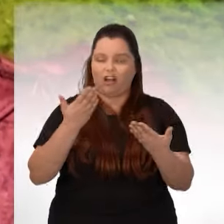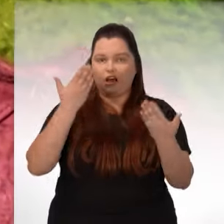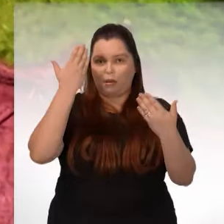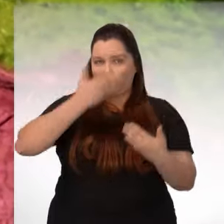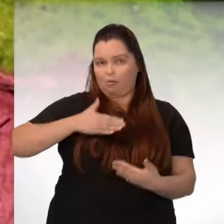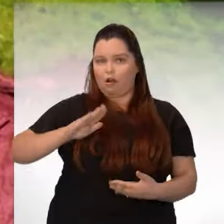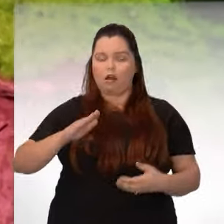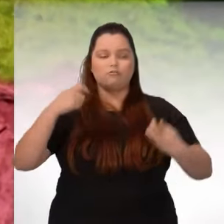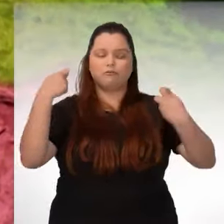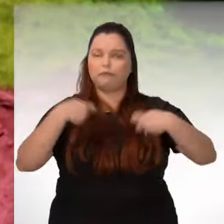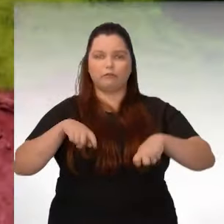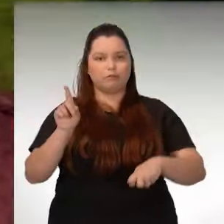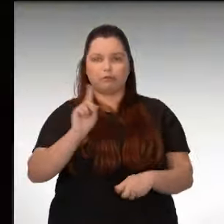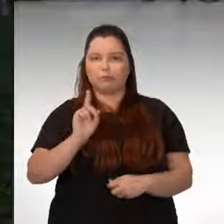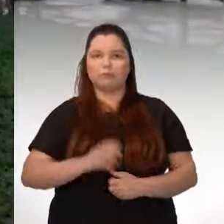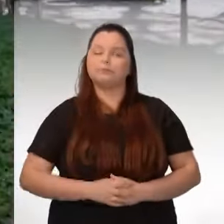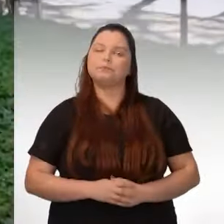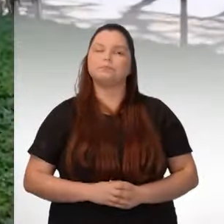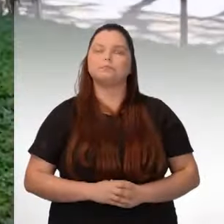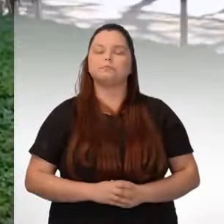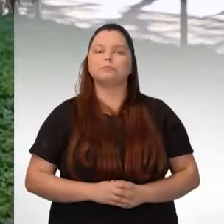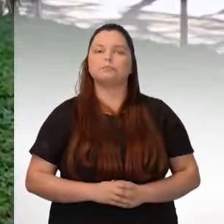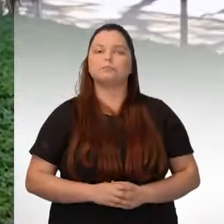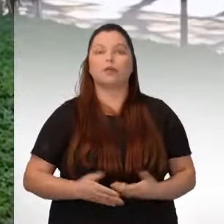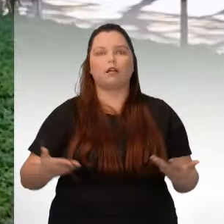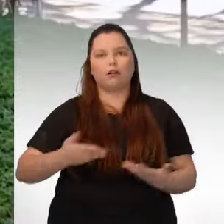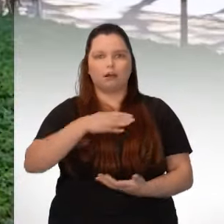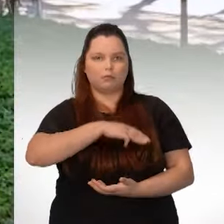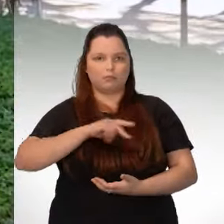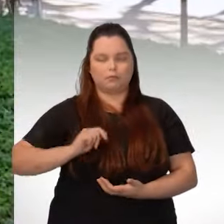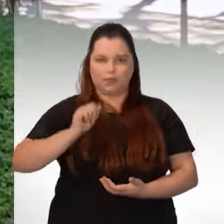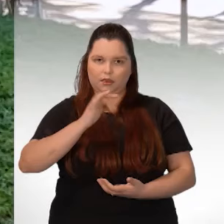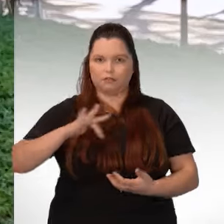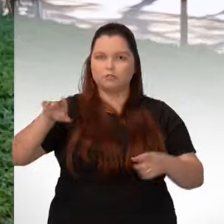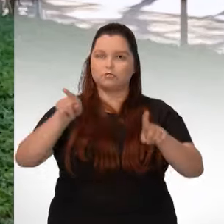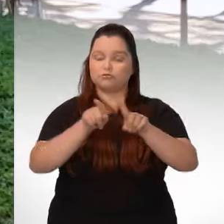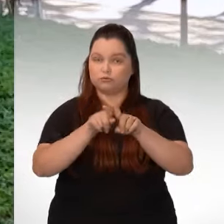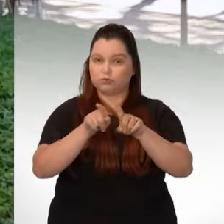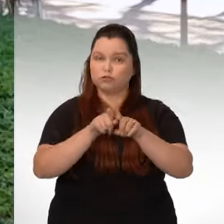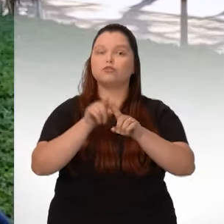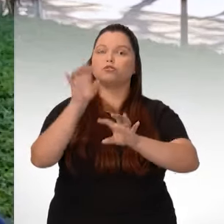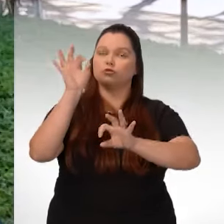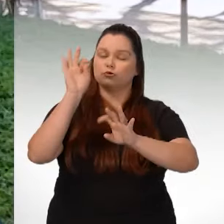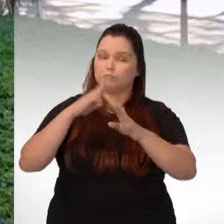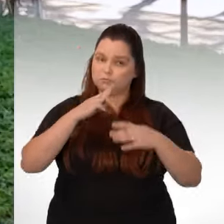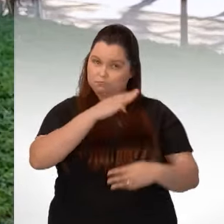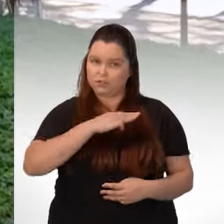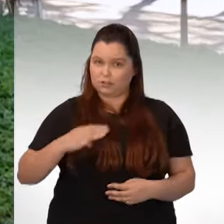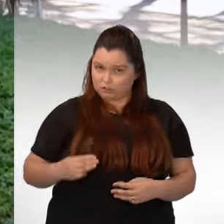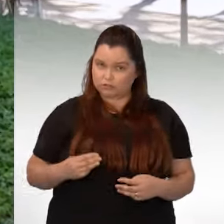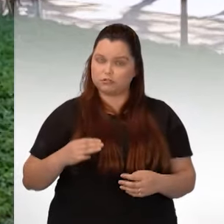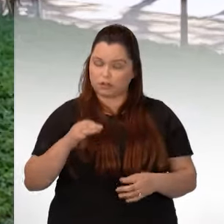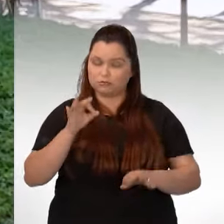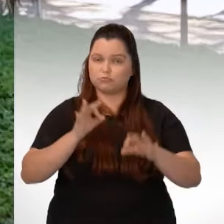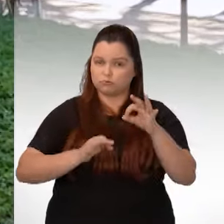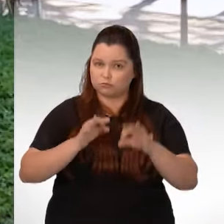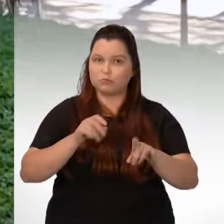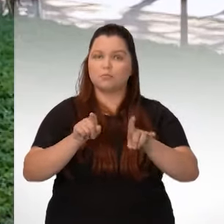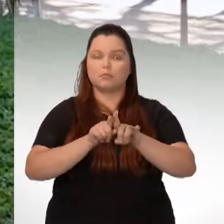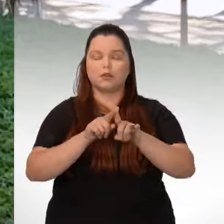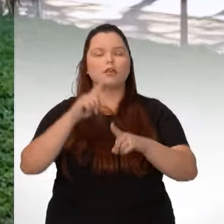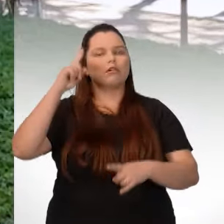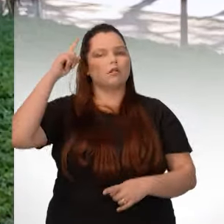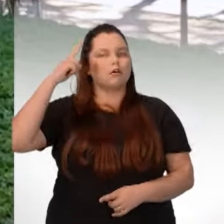a produção de novas provas. Agora, o MPF, junto com os Ministérios Públicos e as Defensorias Públicas de Minas